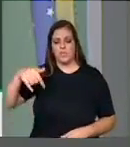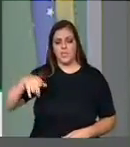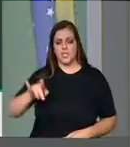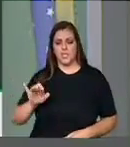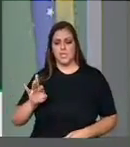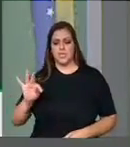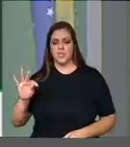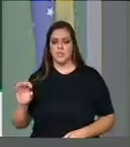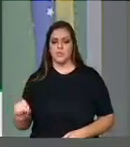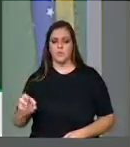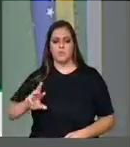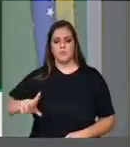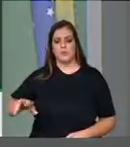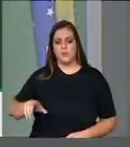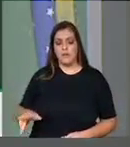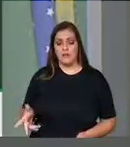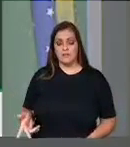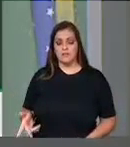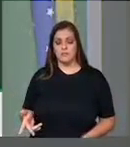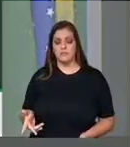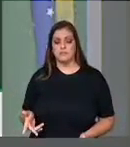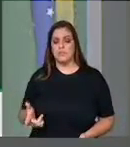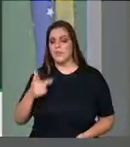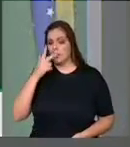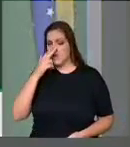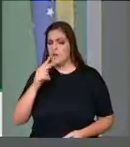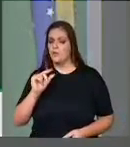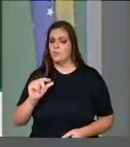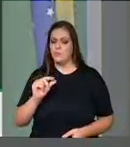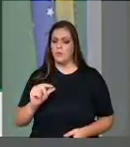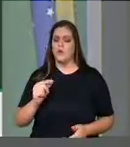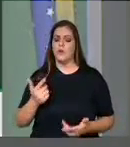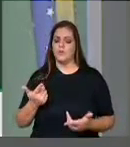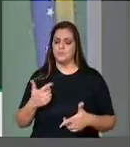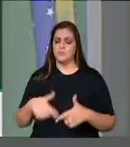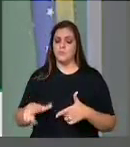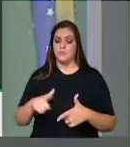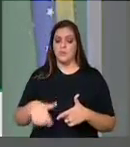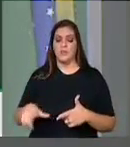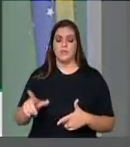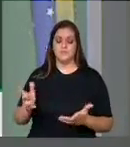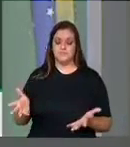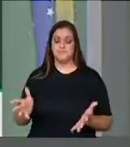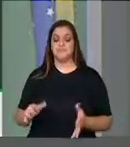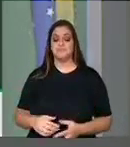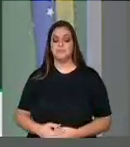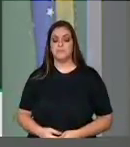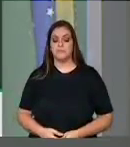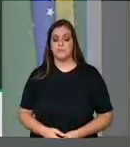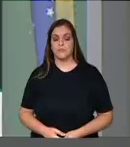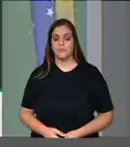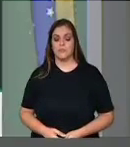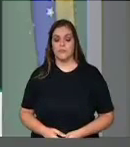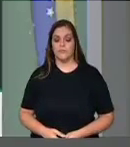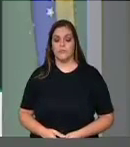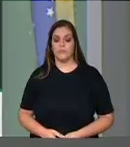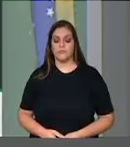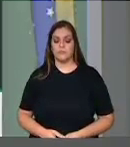prática de ato dele no exercício pleno das suas funções de presidente da República. Mas, senhor